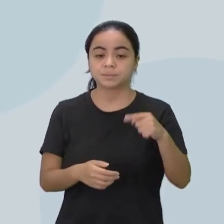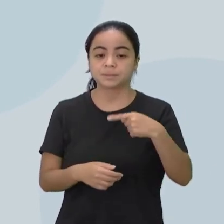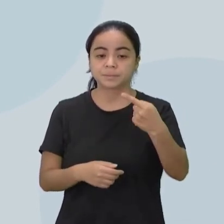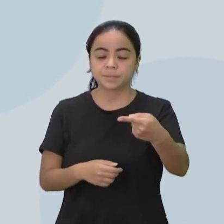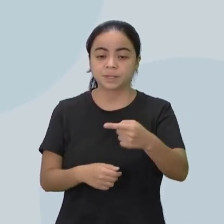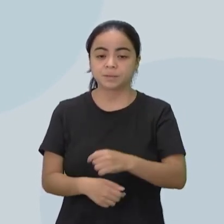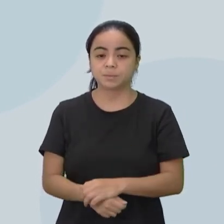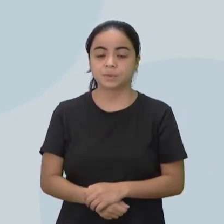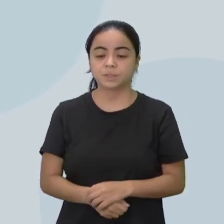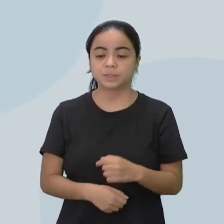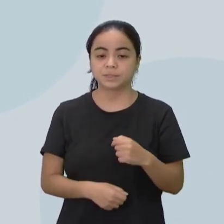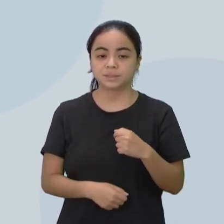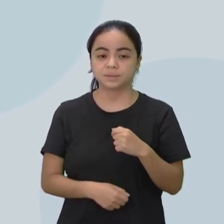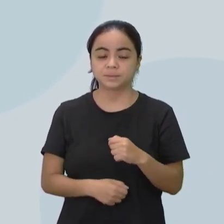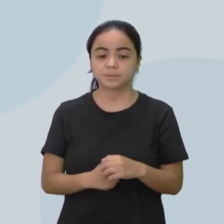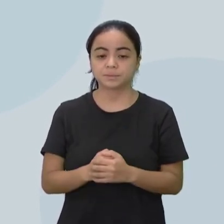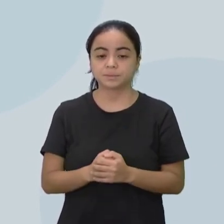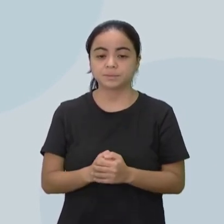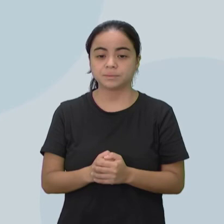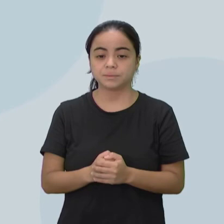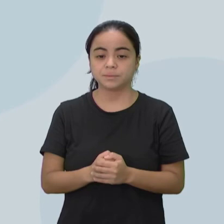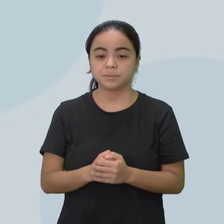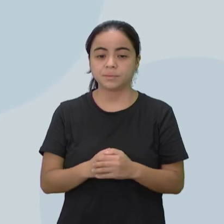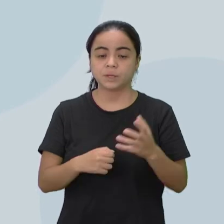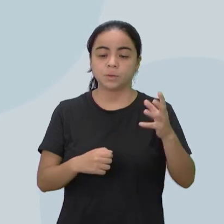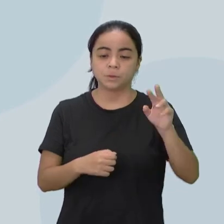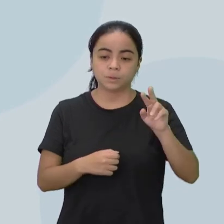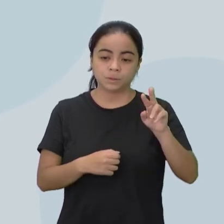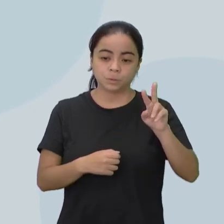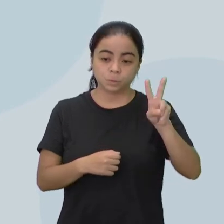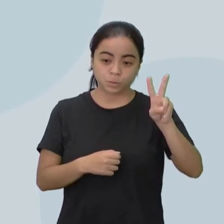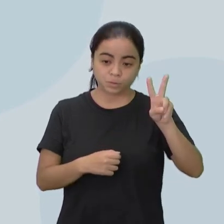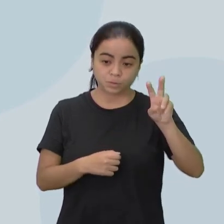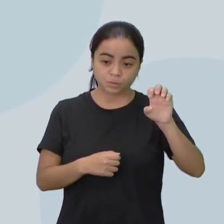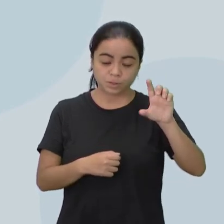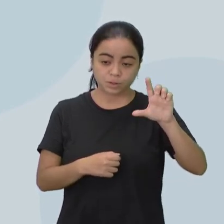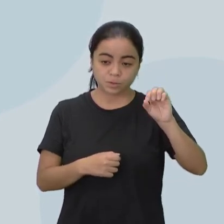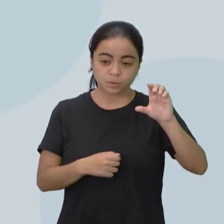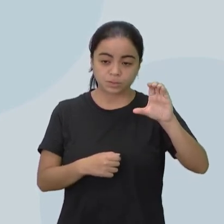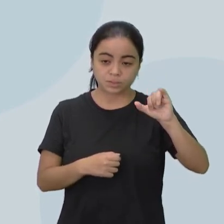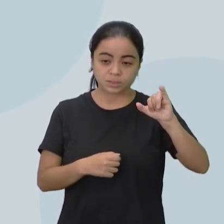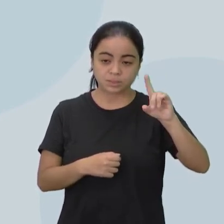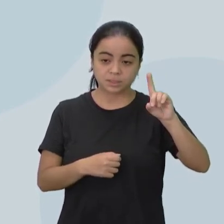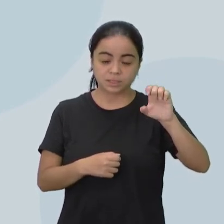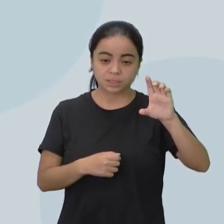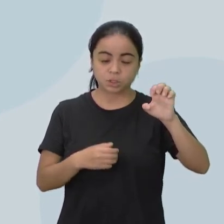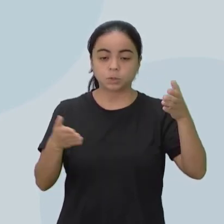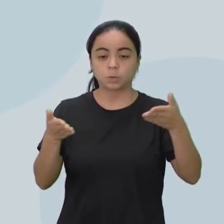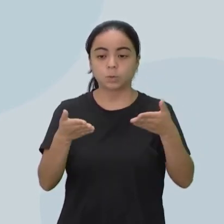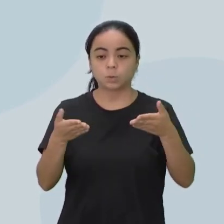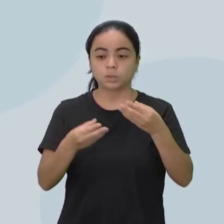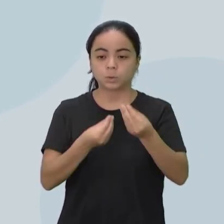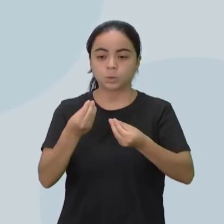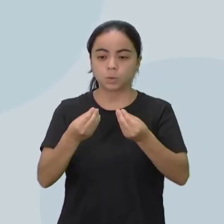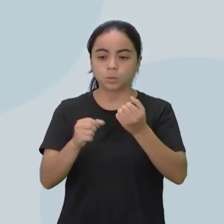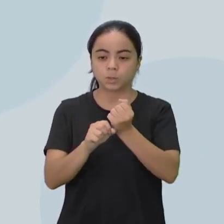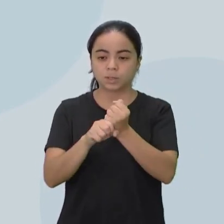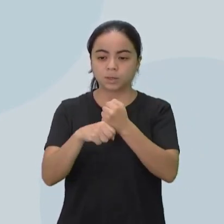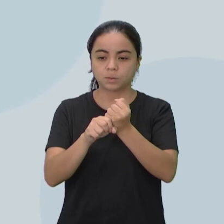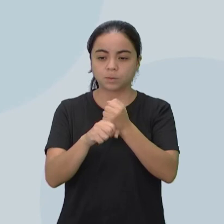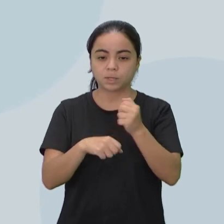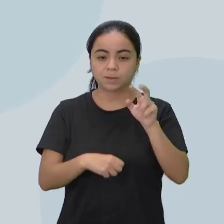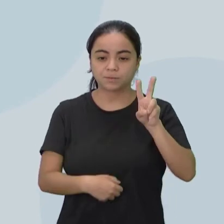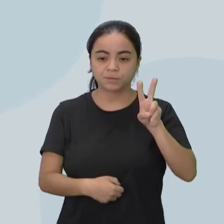vai fazer o que eu fiz com a velocidade hoje. O que eu fiz para calcular a velocidade, olhando e para concluir a velocidade